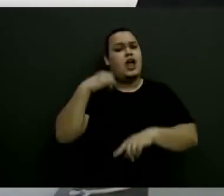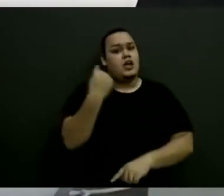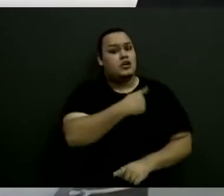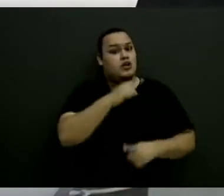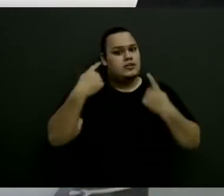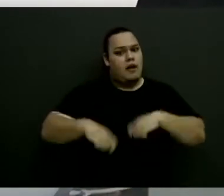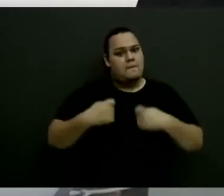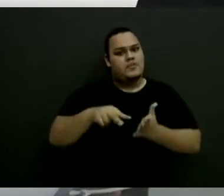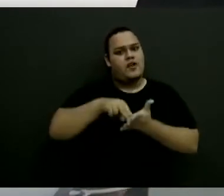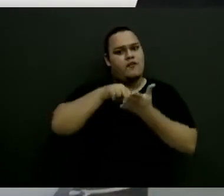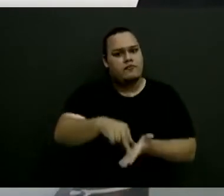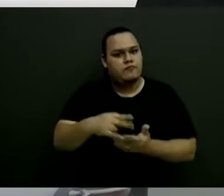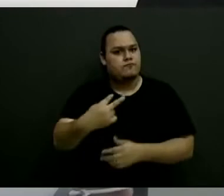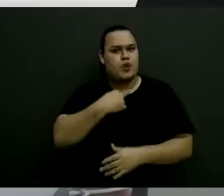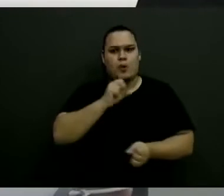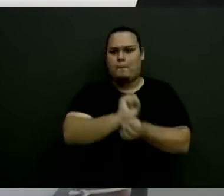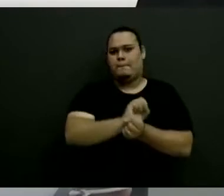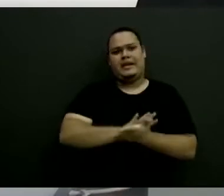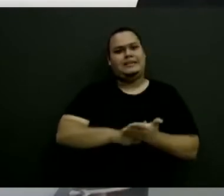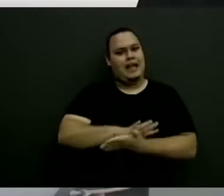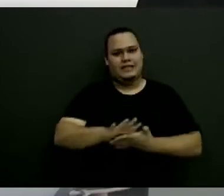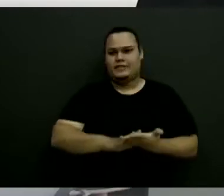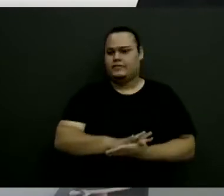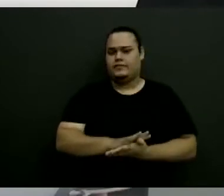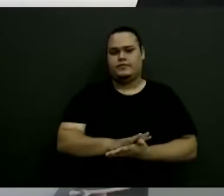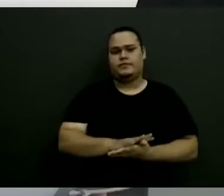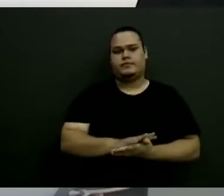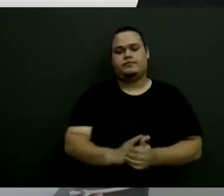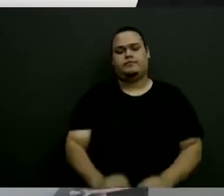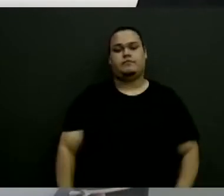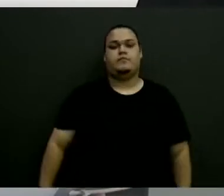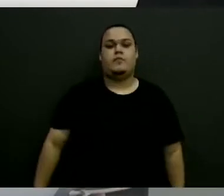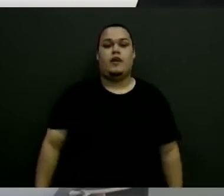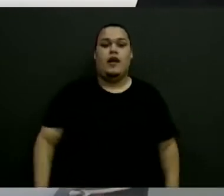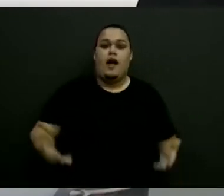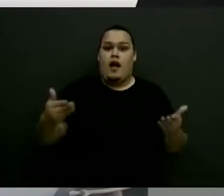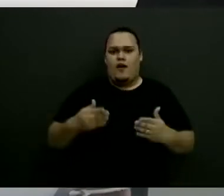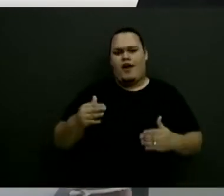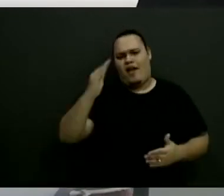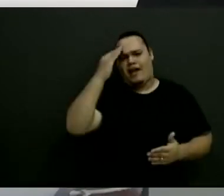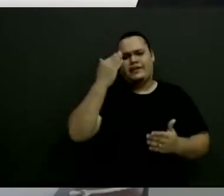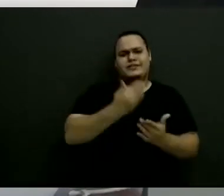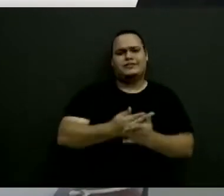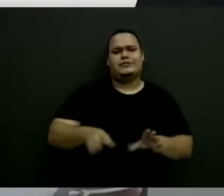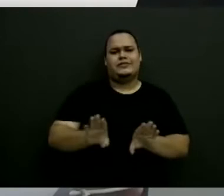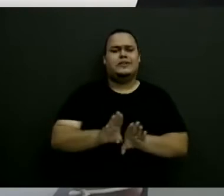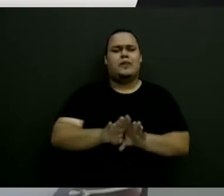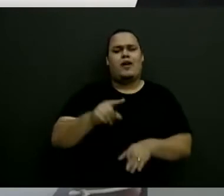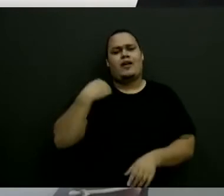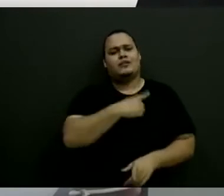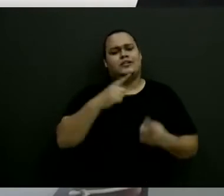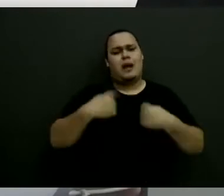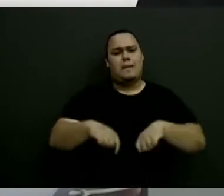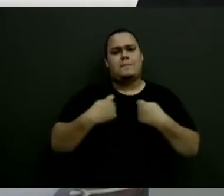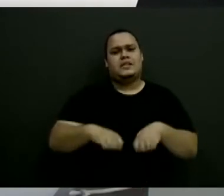mesmo depois que a pandemia passar. Eu creio que nós, a partir de agora, temos que nos tornar